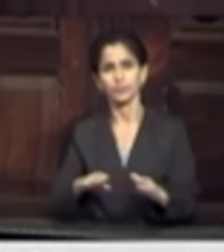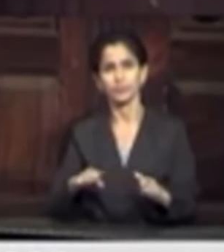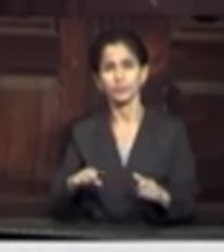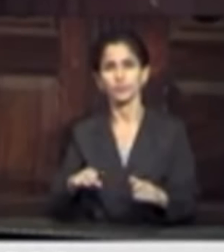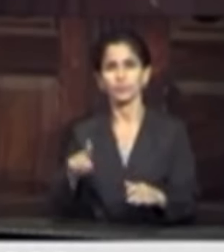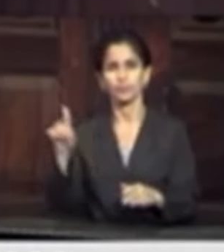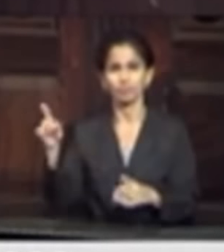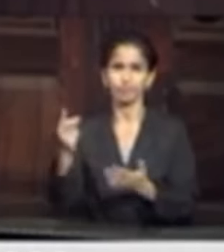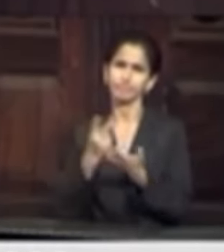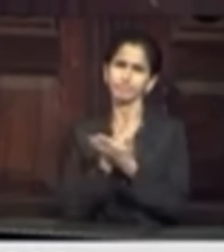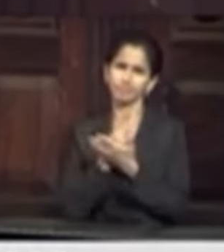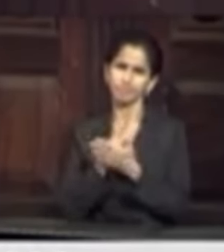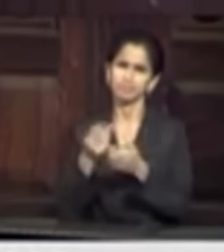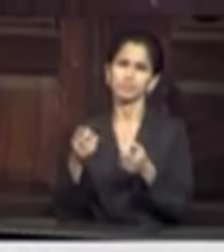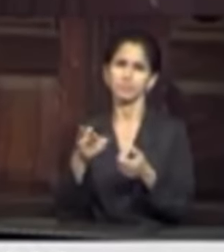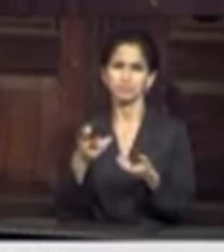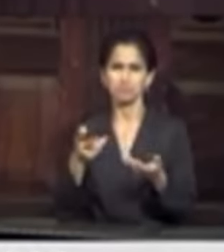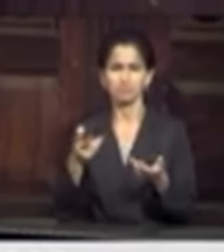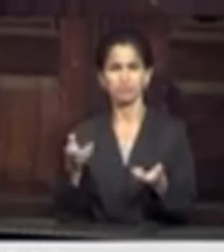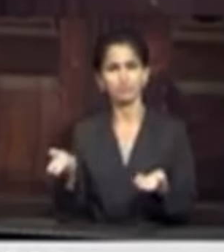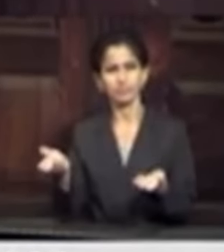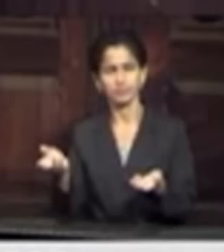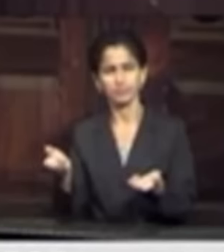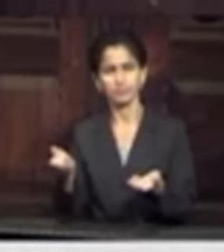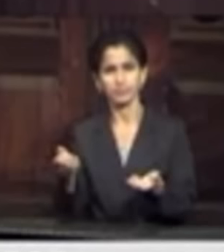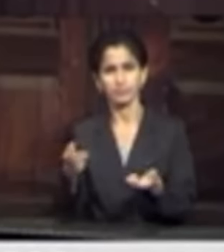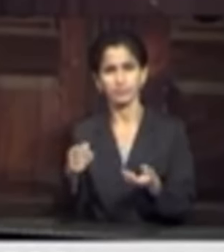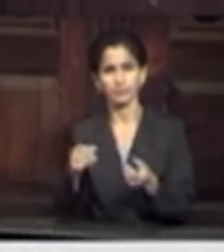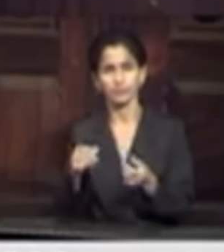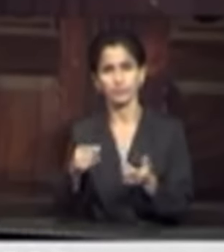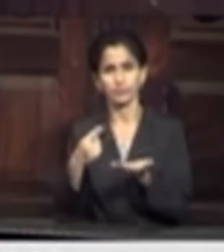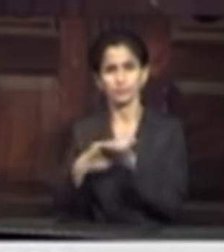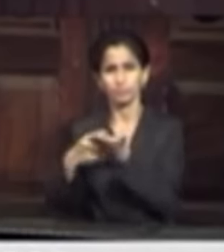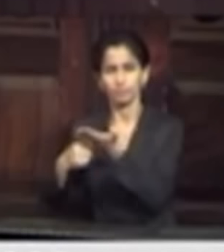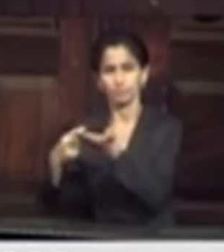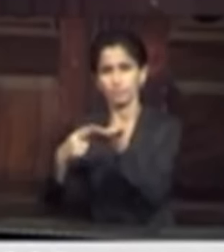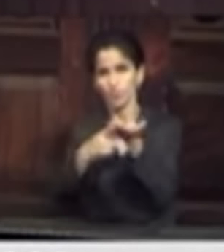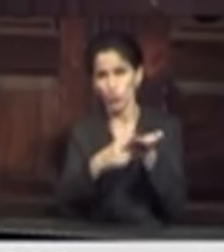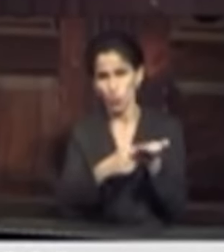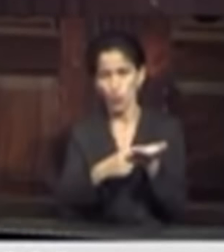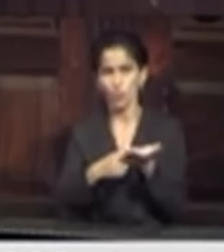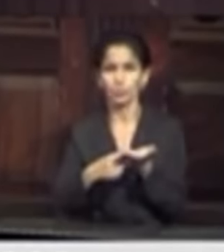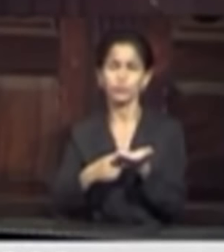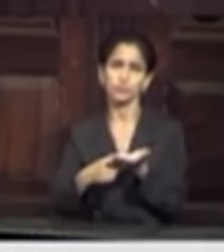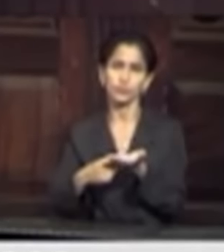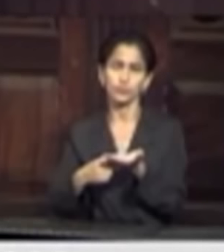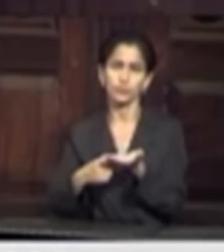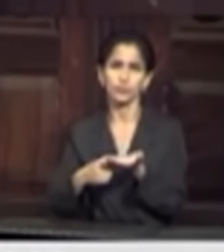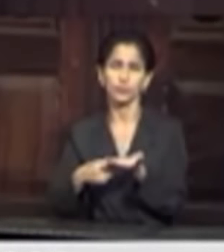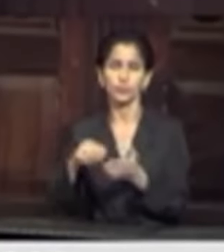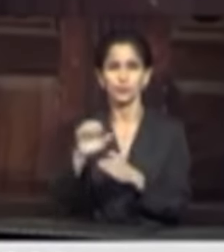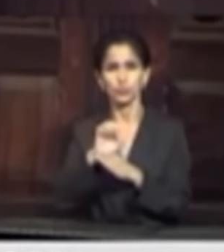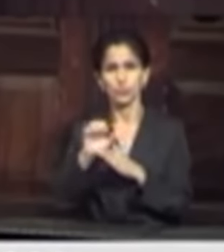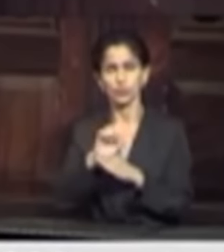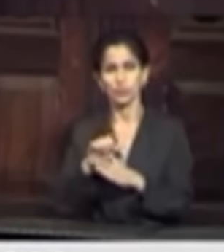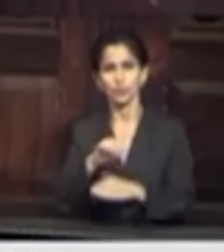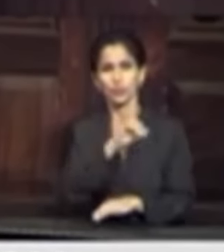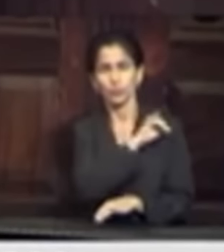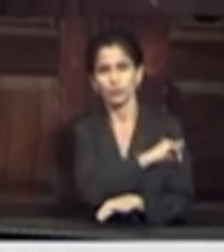completamente imoral. Vem cá, acordaram as partes pelo Estado do Rio de